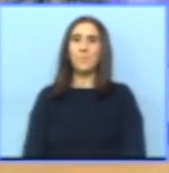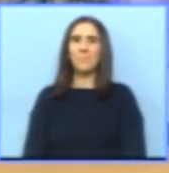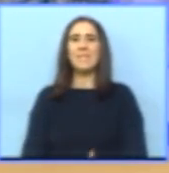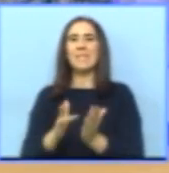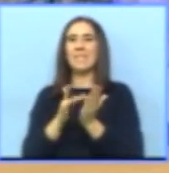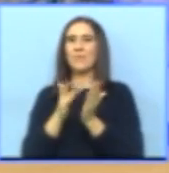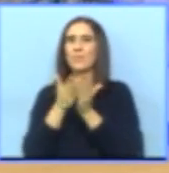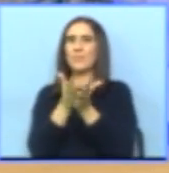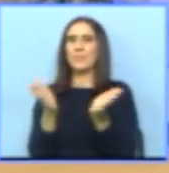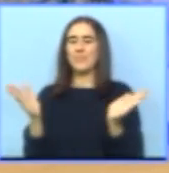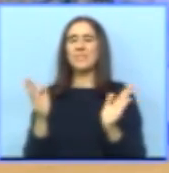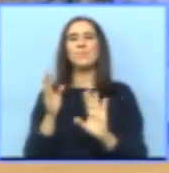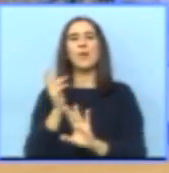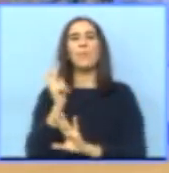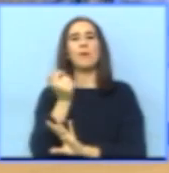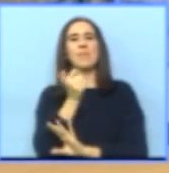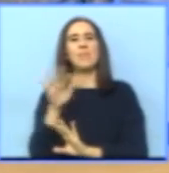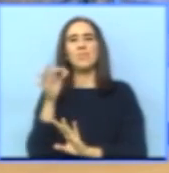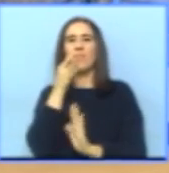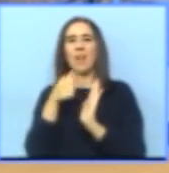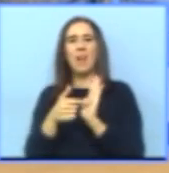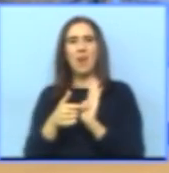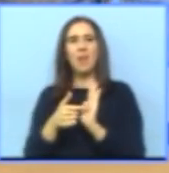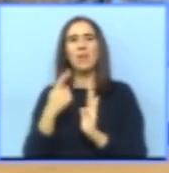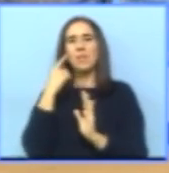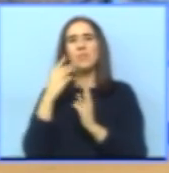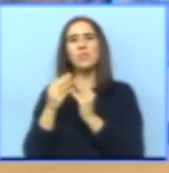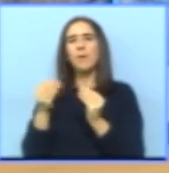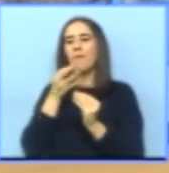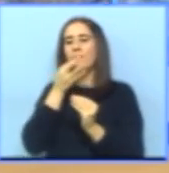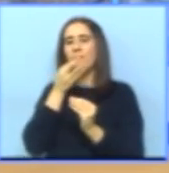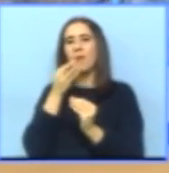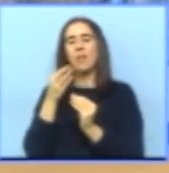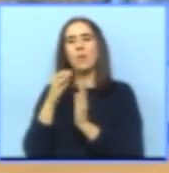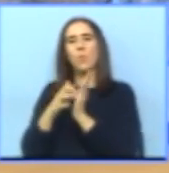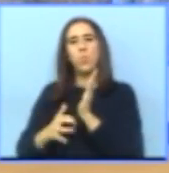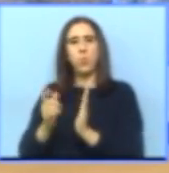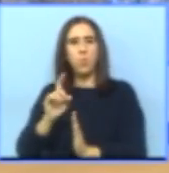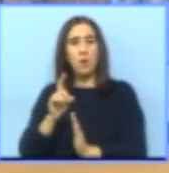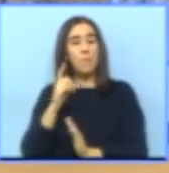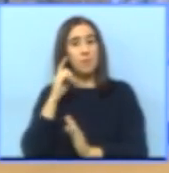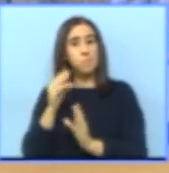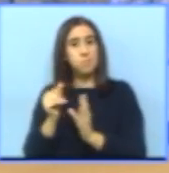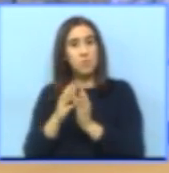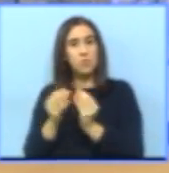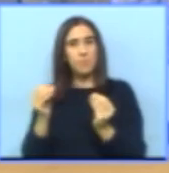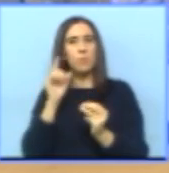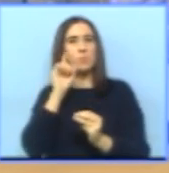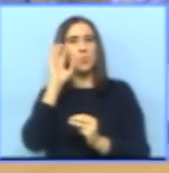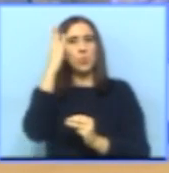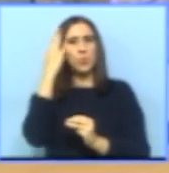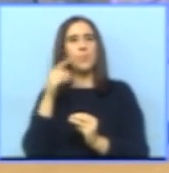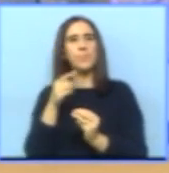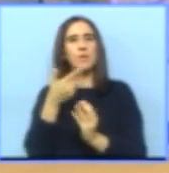500 anos e, portanto, não pode dedicar muito espaço ao Japão. Mas o Japão é um espaço importante e essas